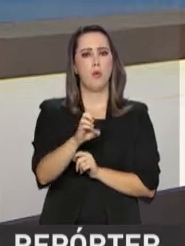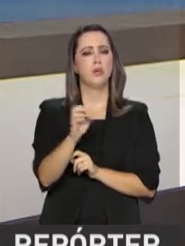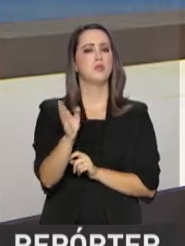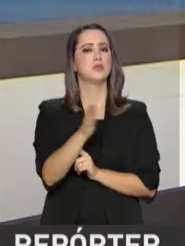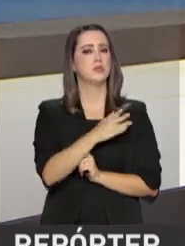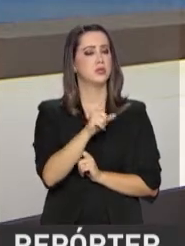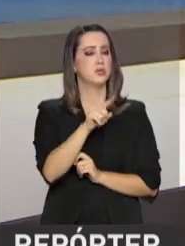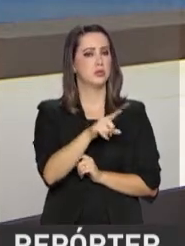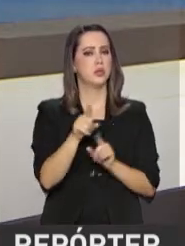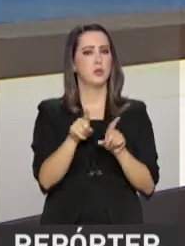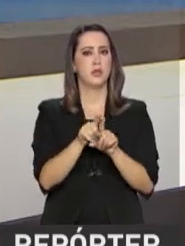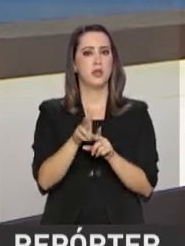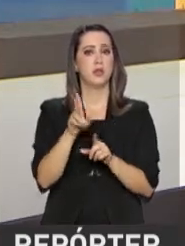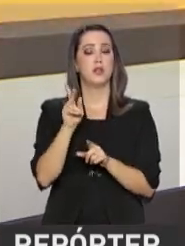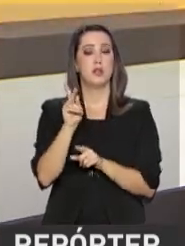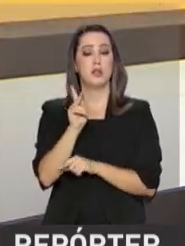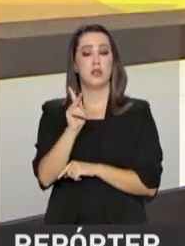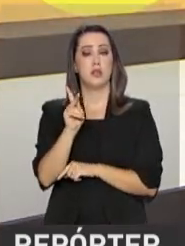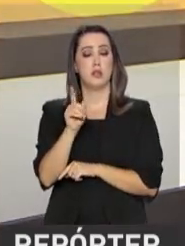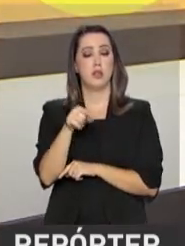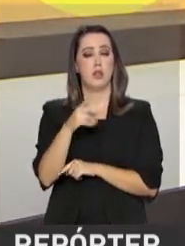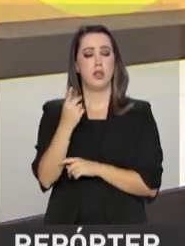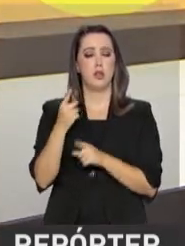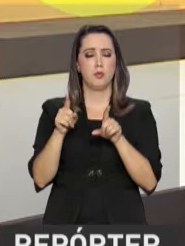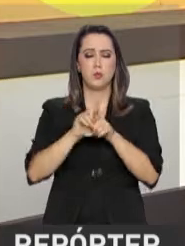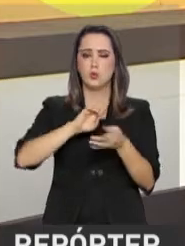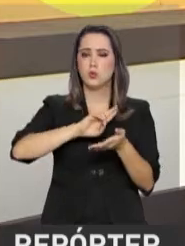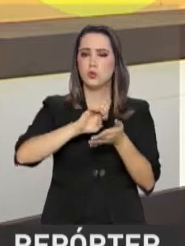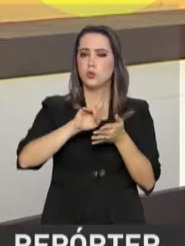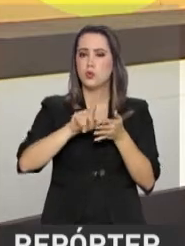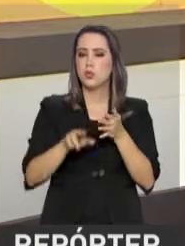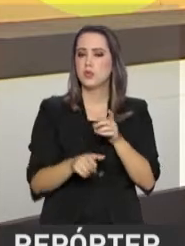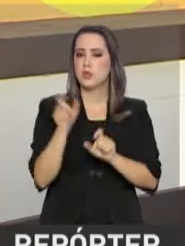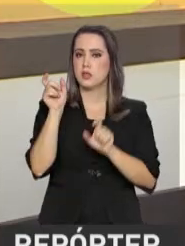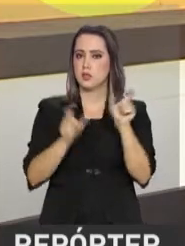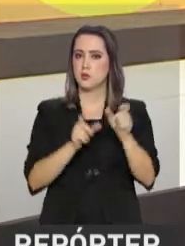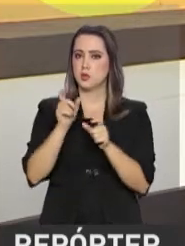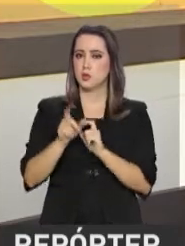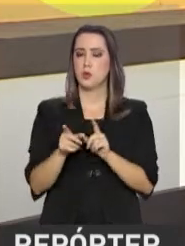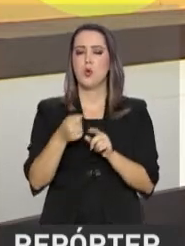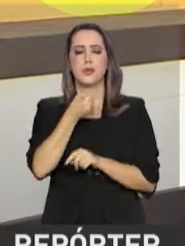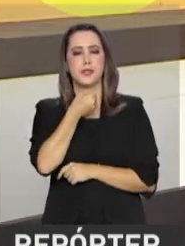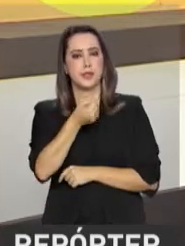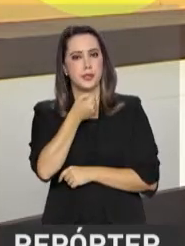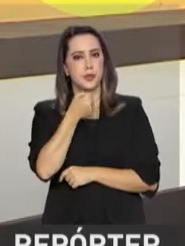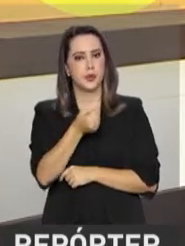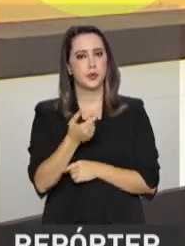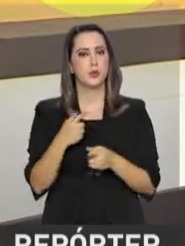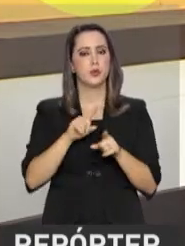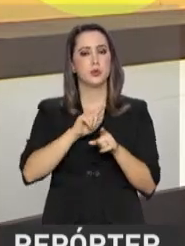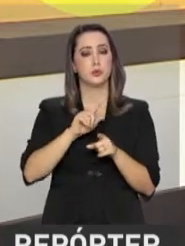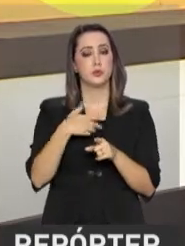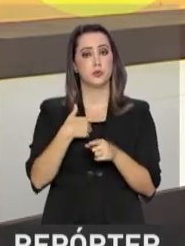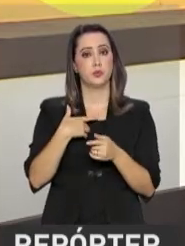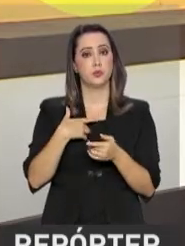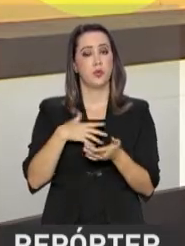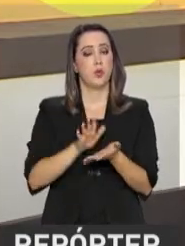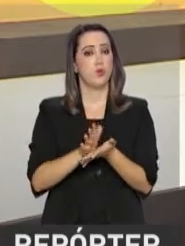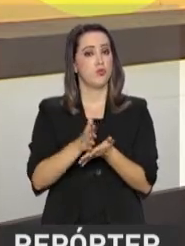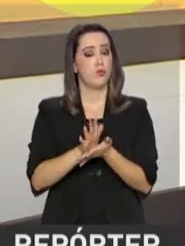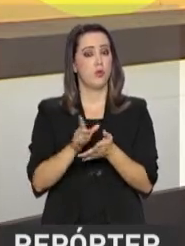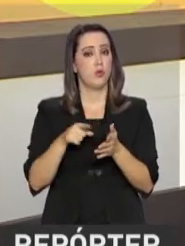paraense do carimbó e ainda genival lacerda quattor e compositor paraibano de forró xaxado e baião